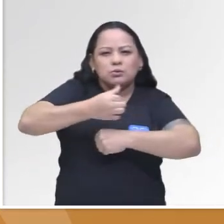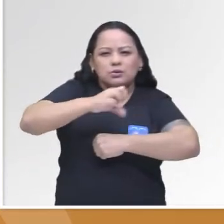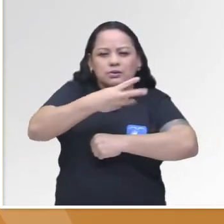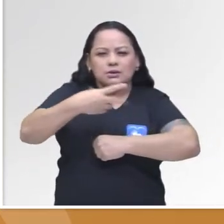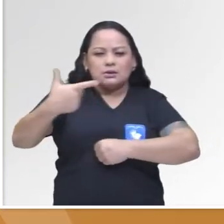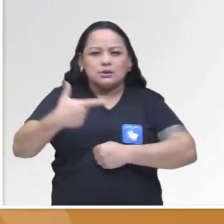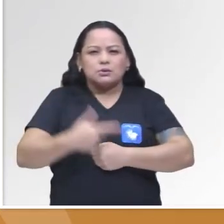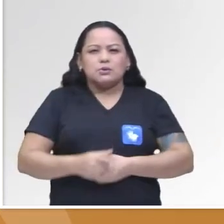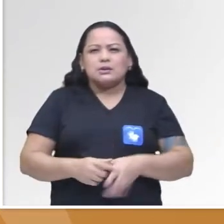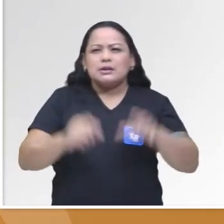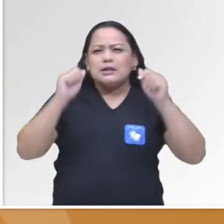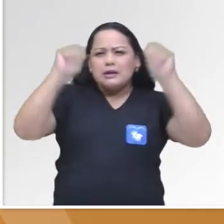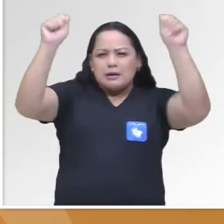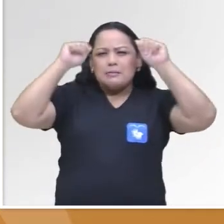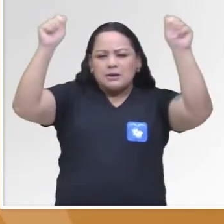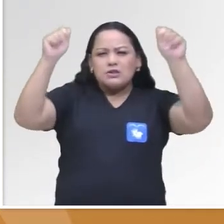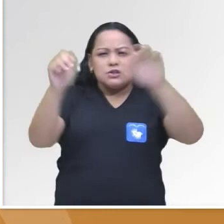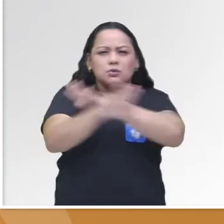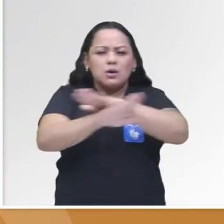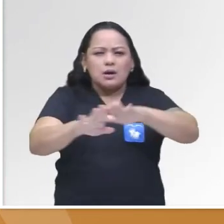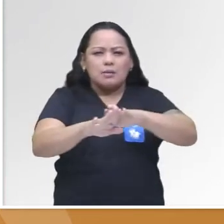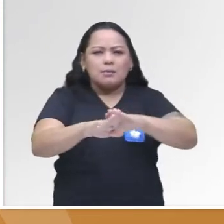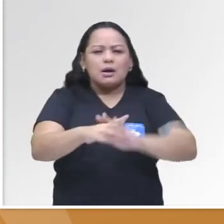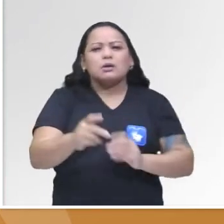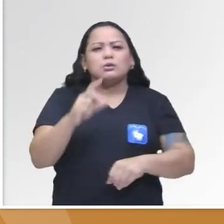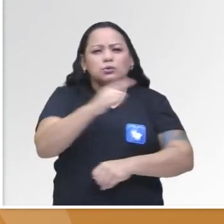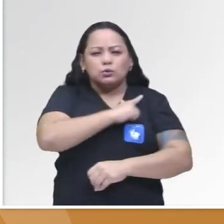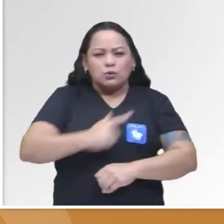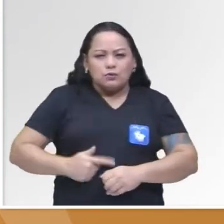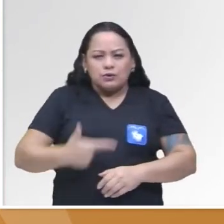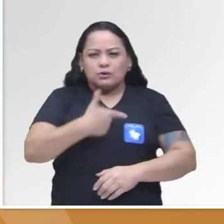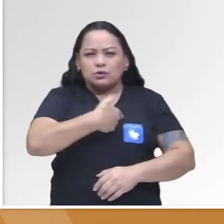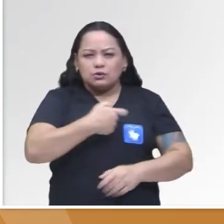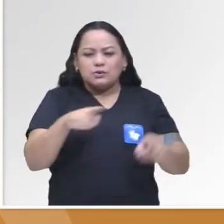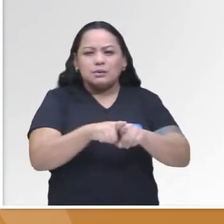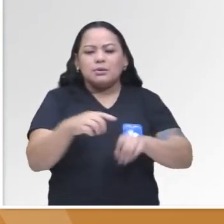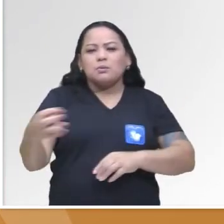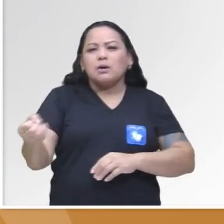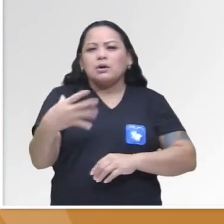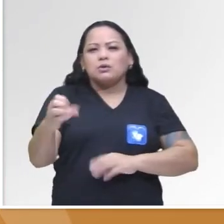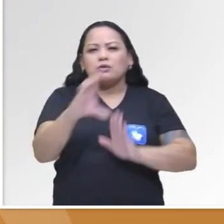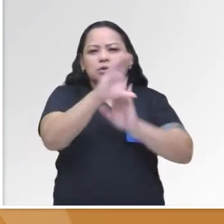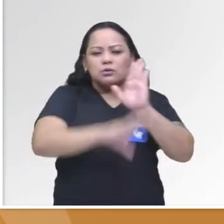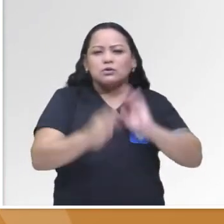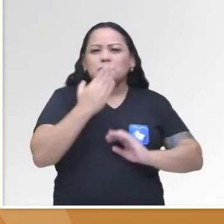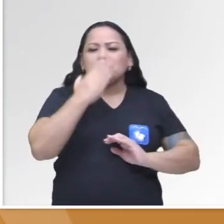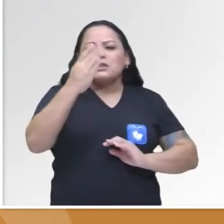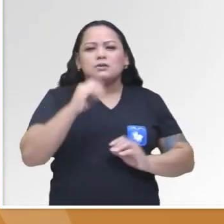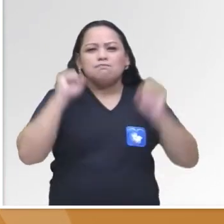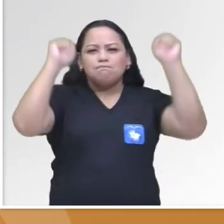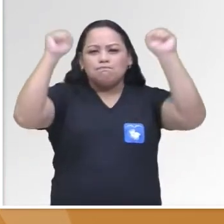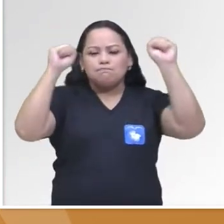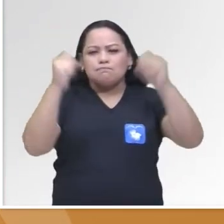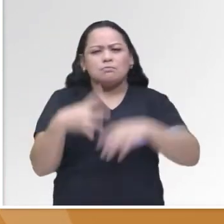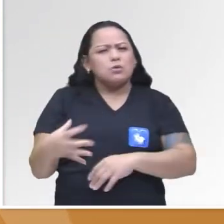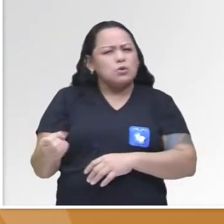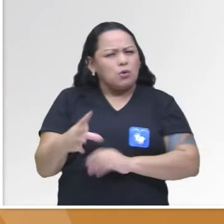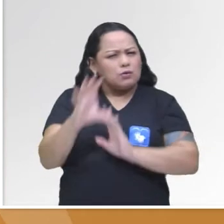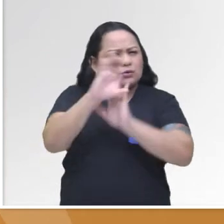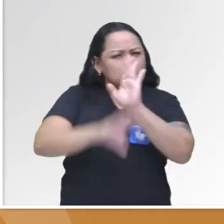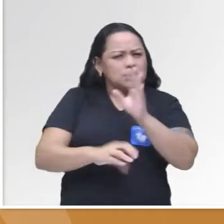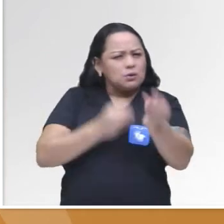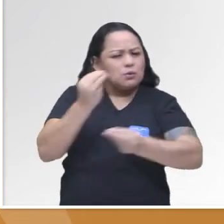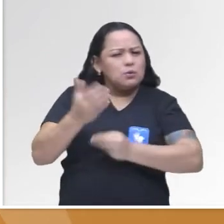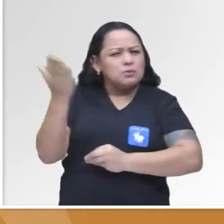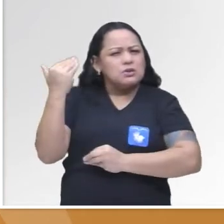governo provisório de Getúlio Vargas e a promulgação de uma nova Constituição para o Brasil. Ué, professor, uma nova Constituição? A gente já não